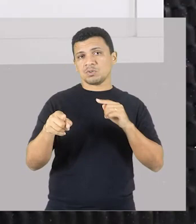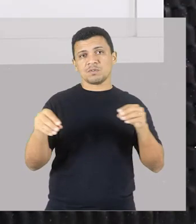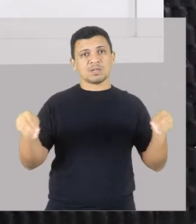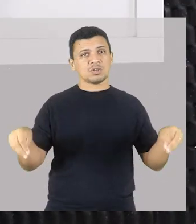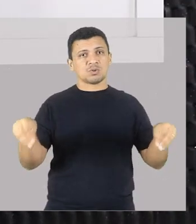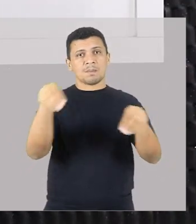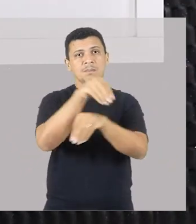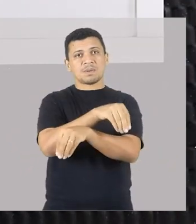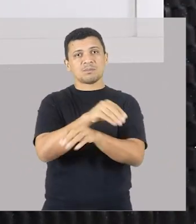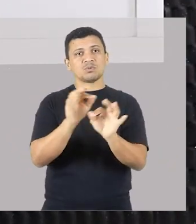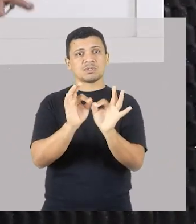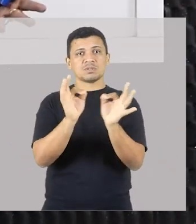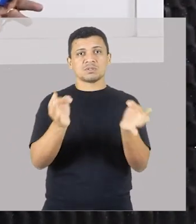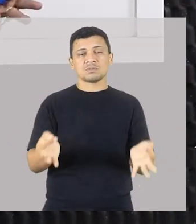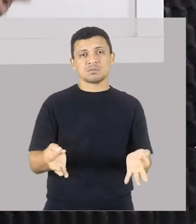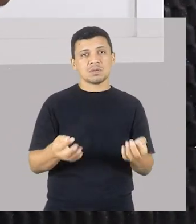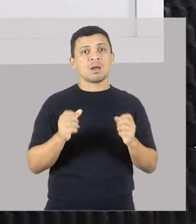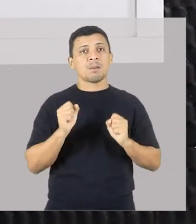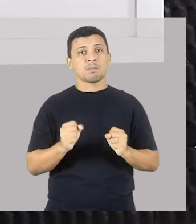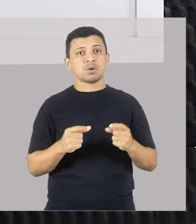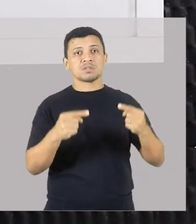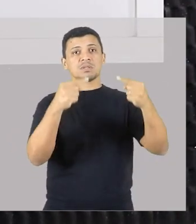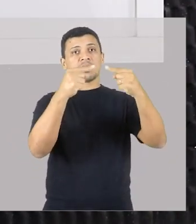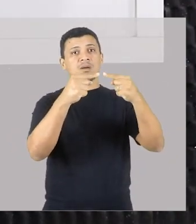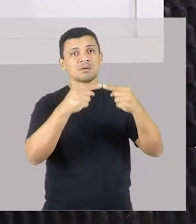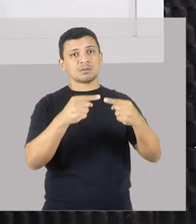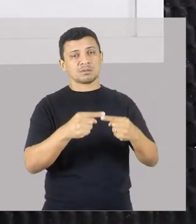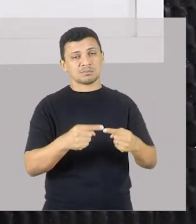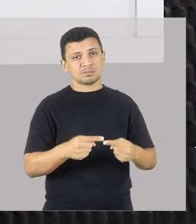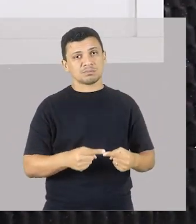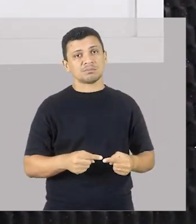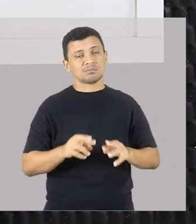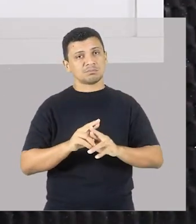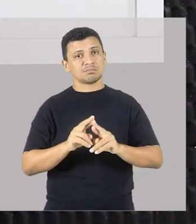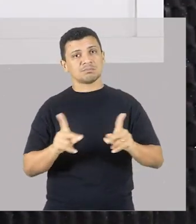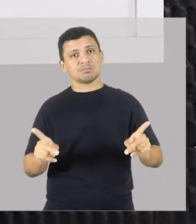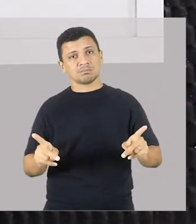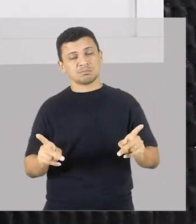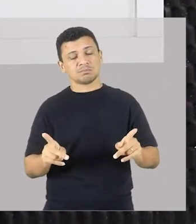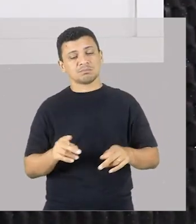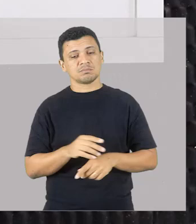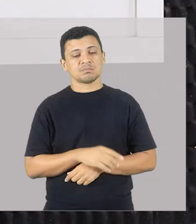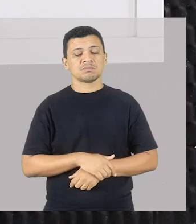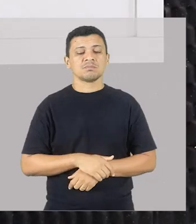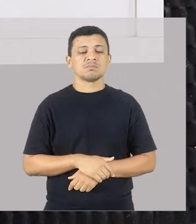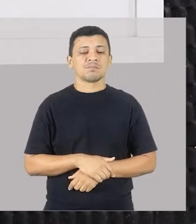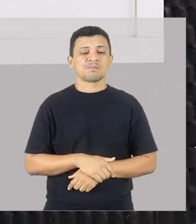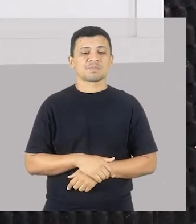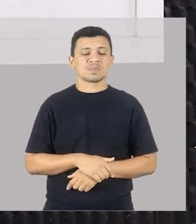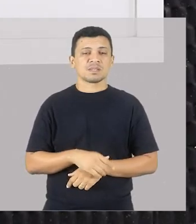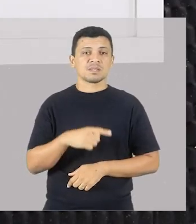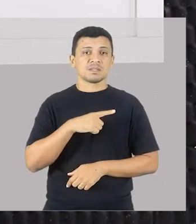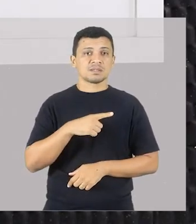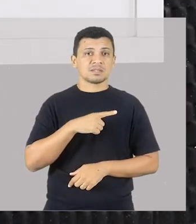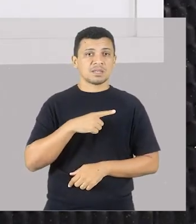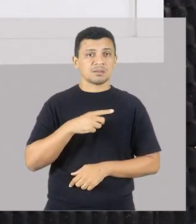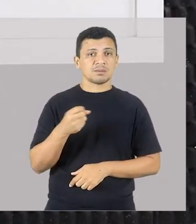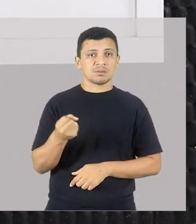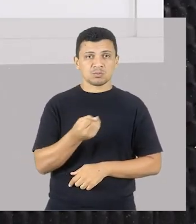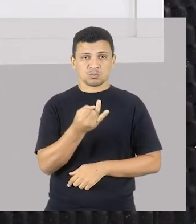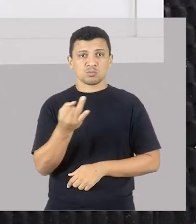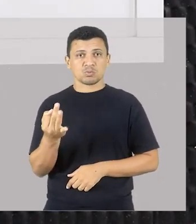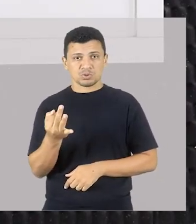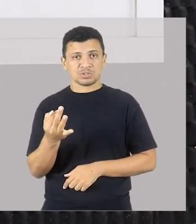permutação. Poderia ser um arranjo ou uma combinação. Aí depois vai ver a diferença de arranjo e combinação. Mas quando eu tenho a quantidade de